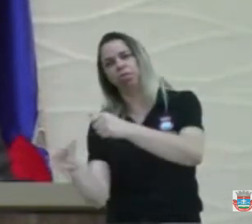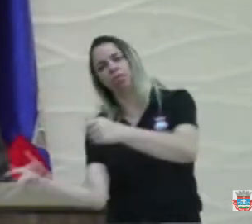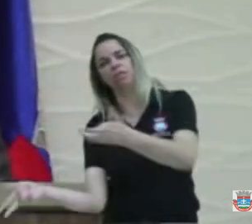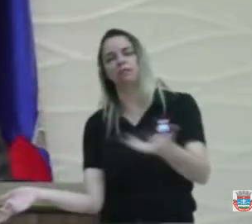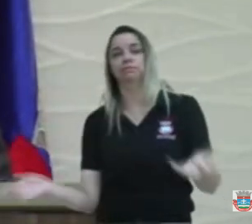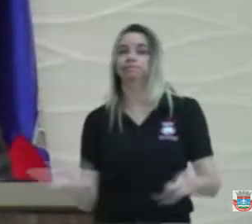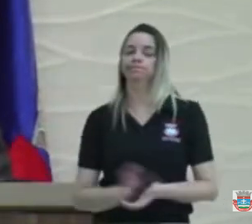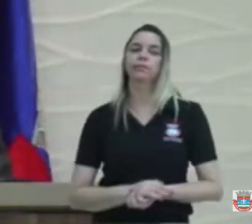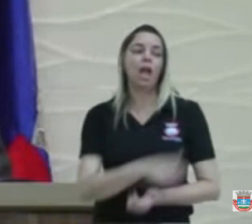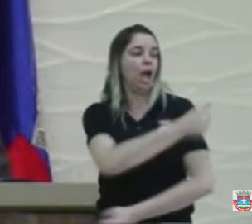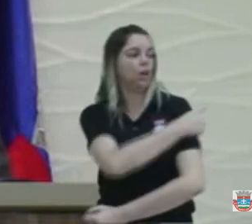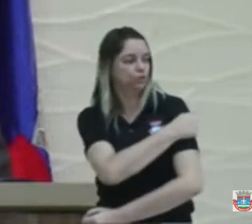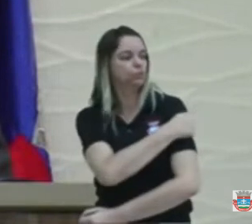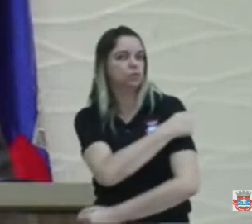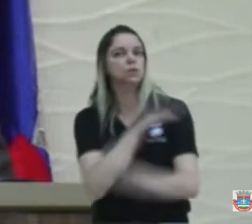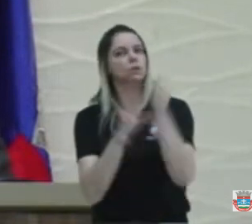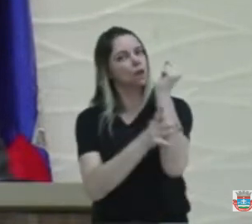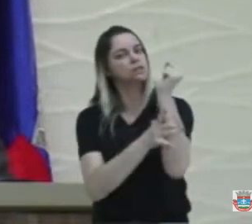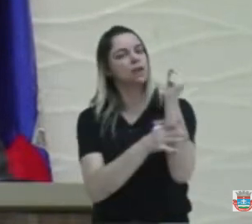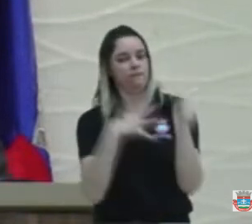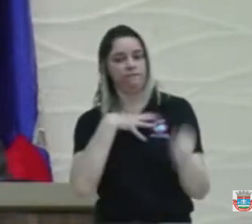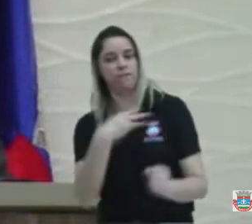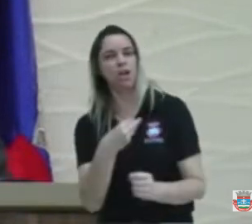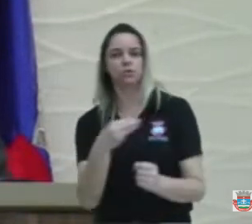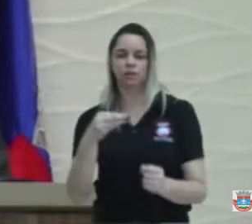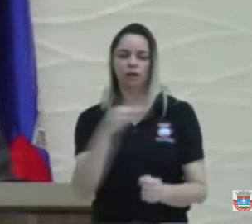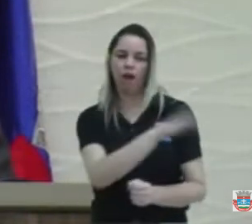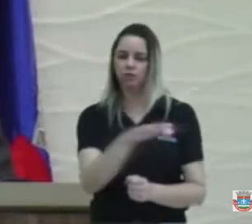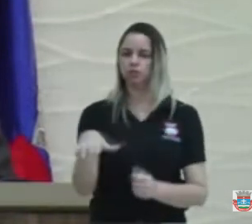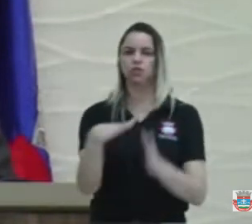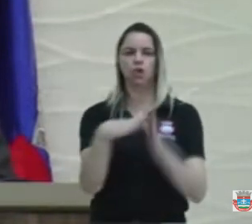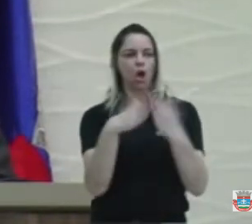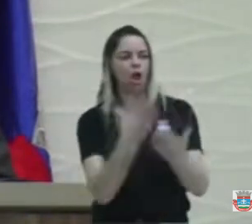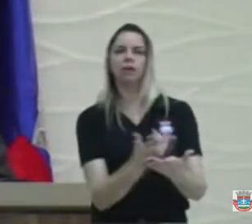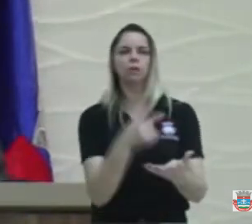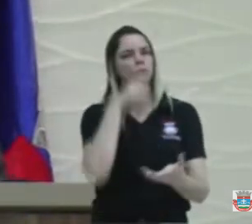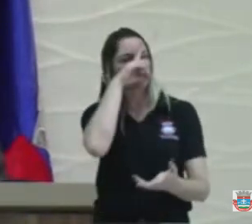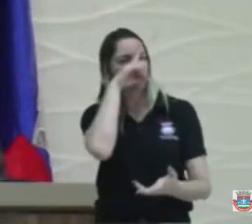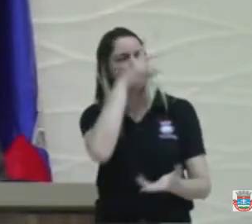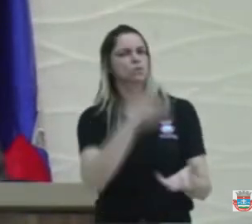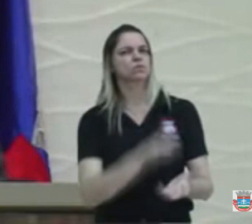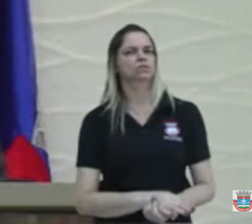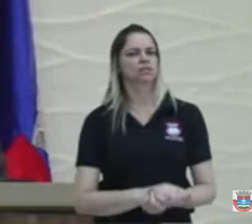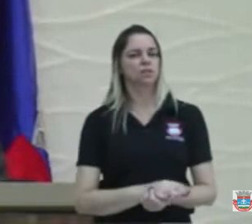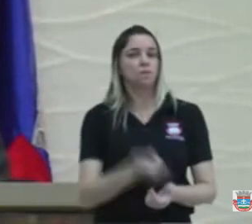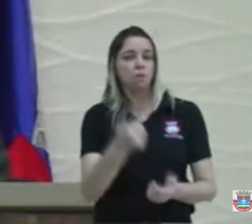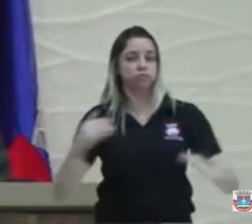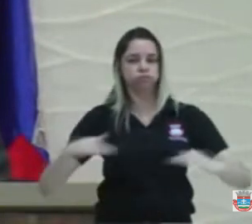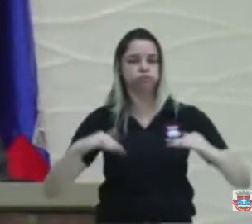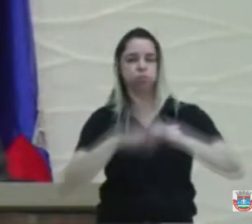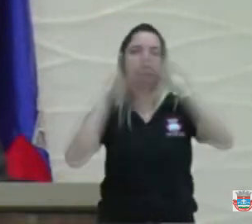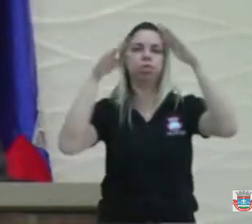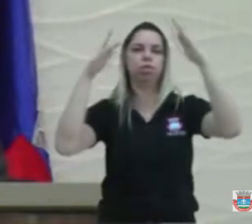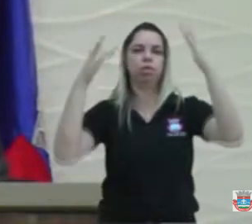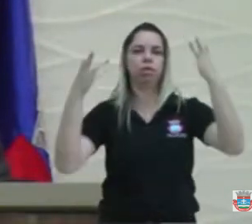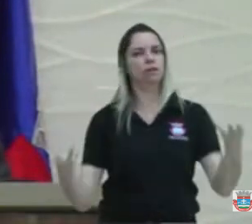seus pais não possam perder vidas dos seus filhos. A gente está vendo acidentes e mais acidentes no estado de Pernambuco com ônibus